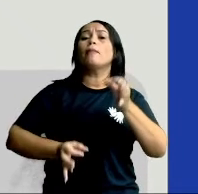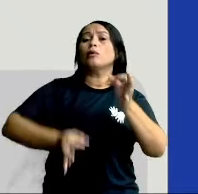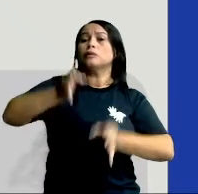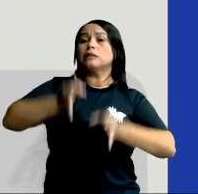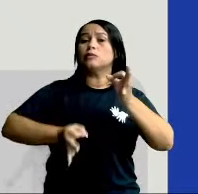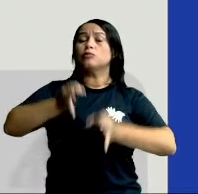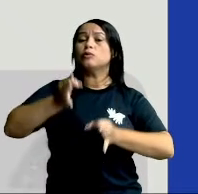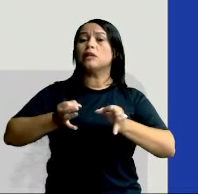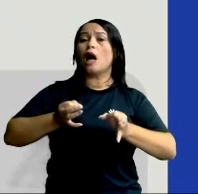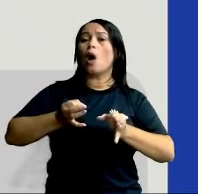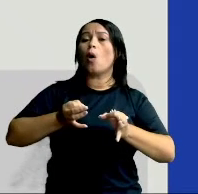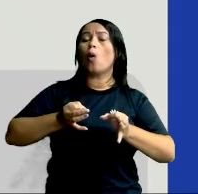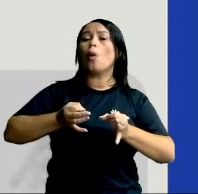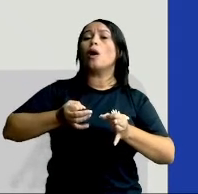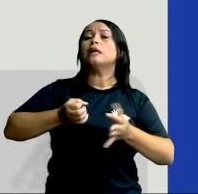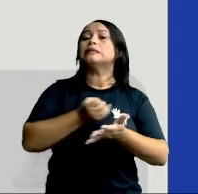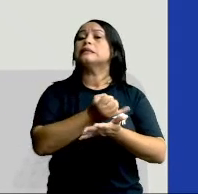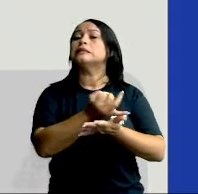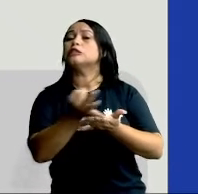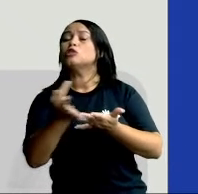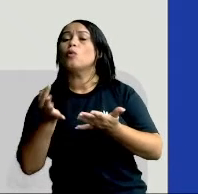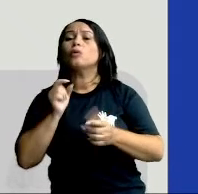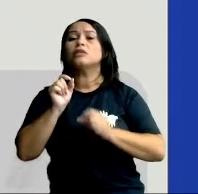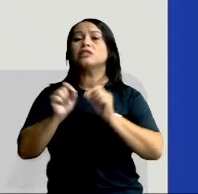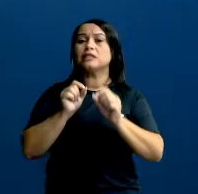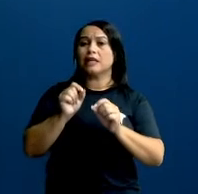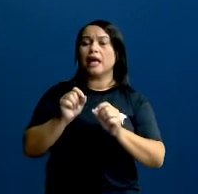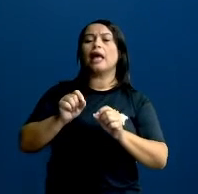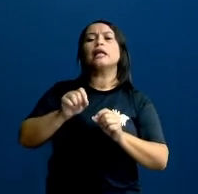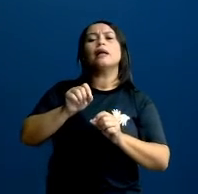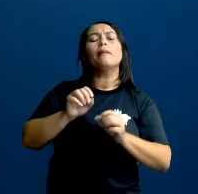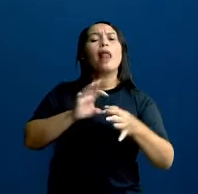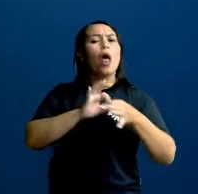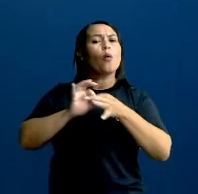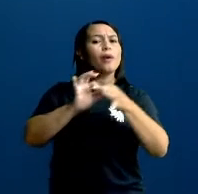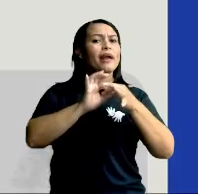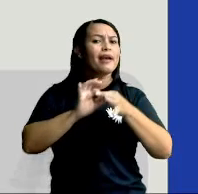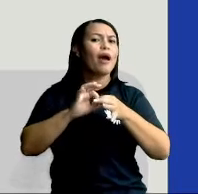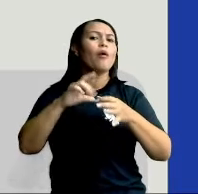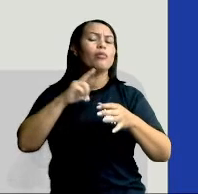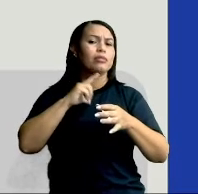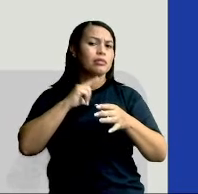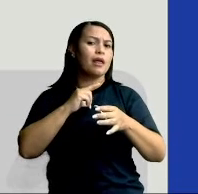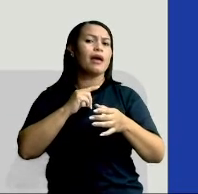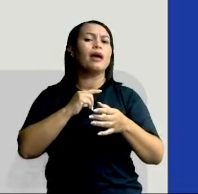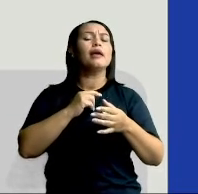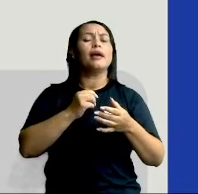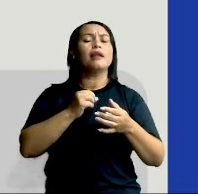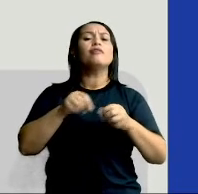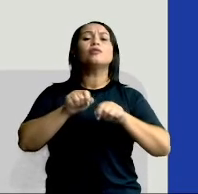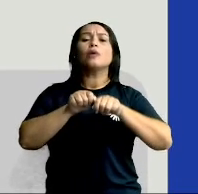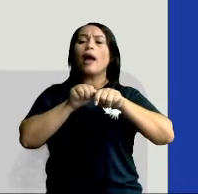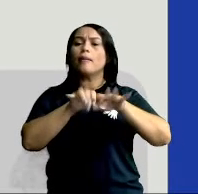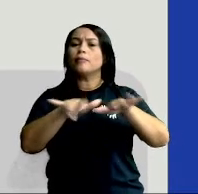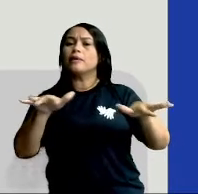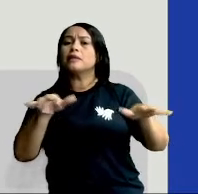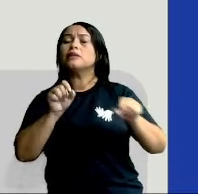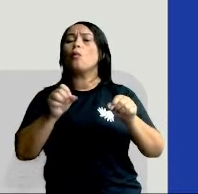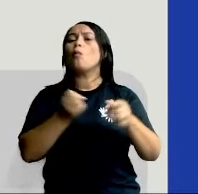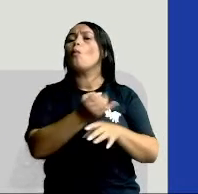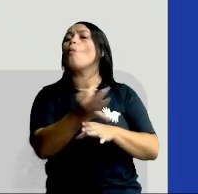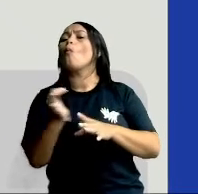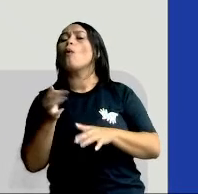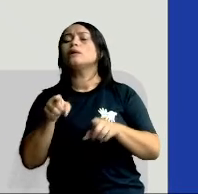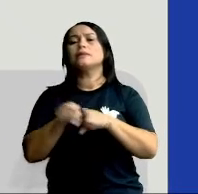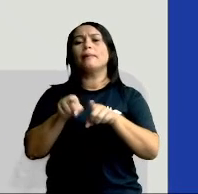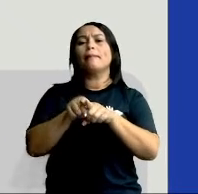Por quê? O Tribunal de Contas, ele faz a distribuição do fundo de participação dos estados e do Distrito Federal